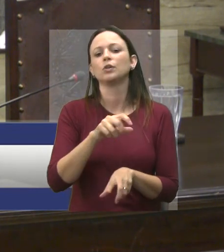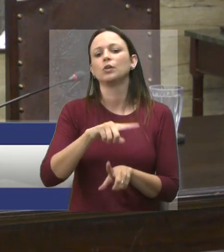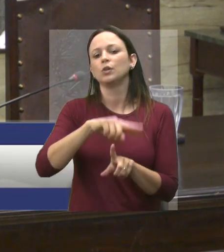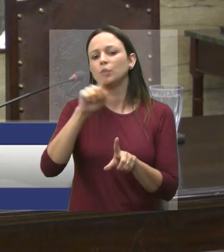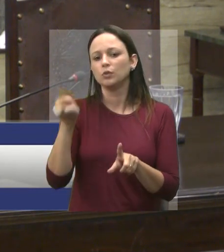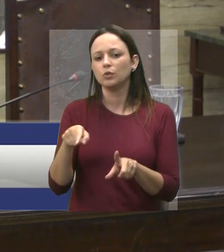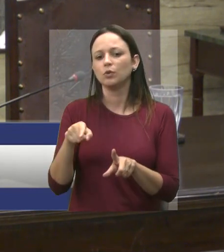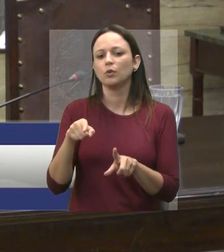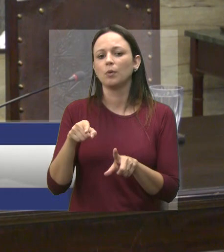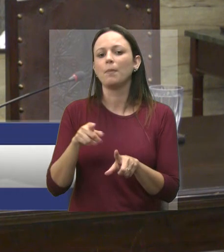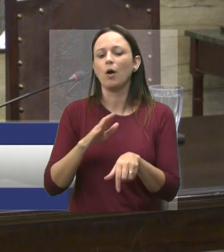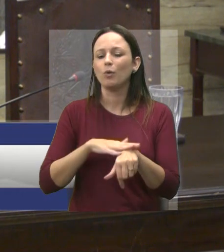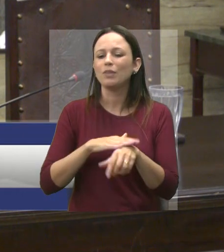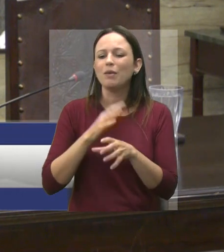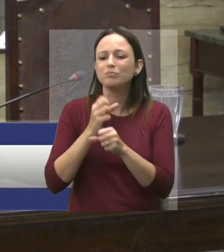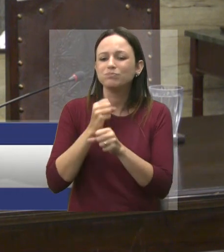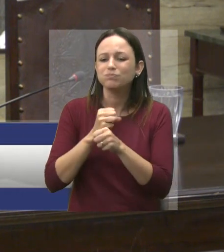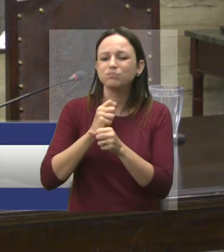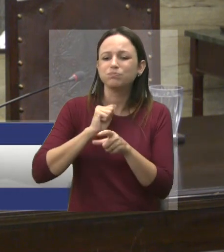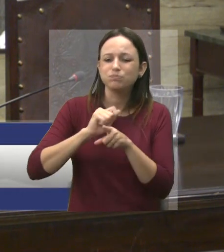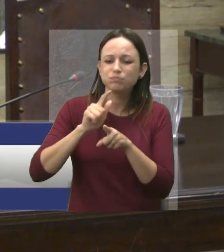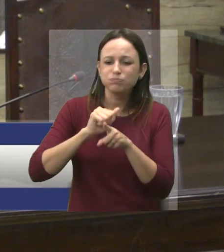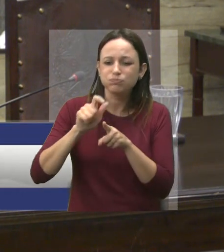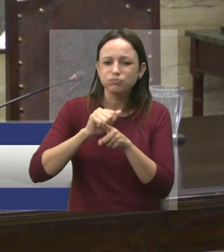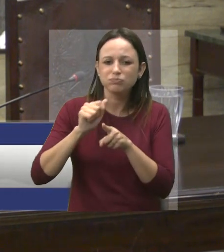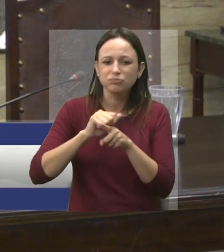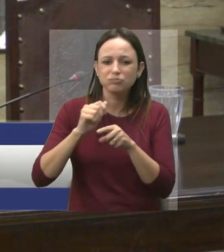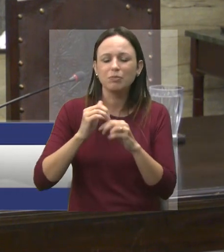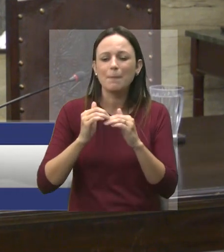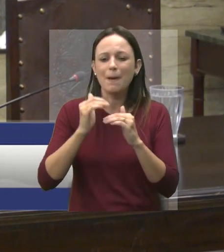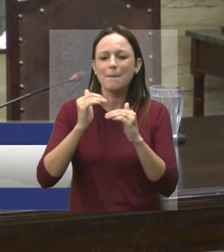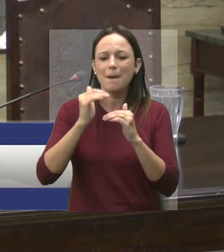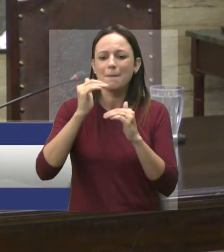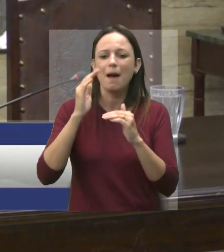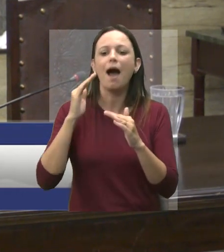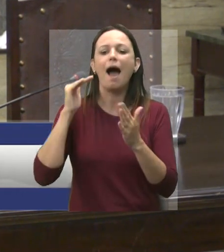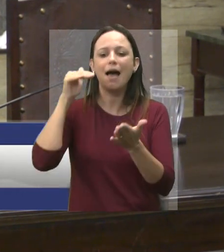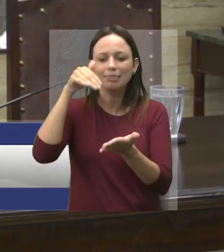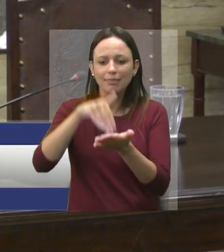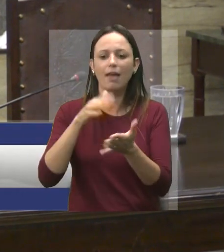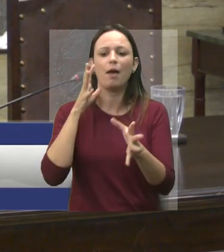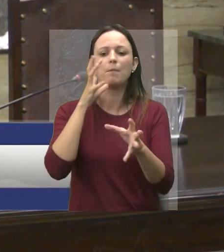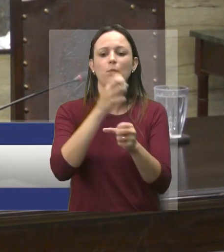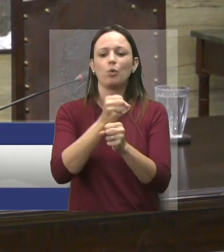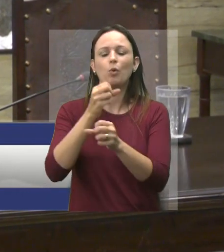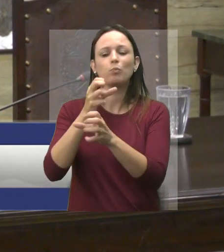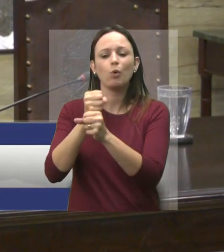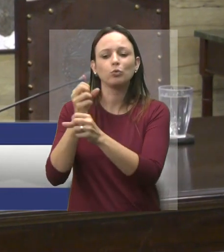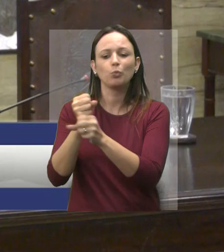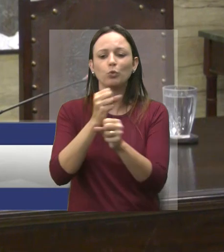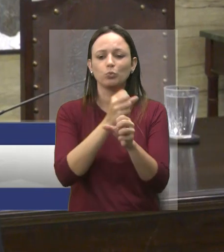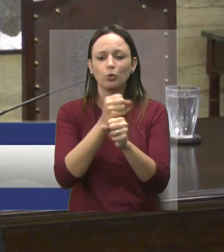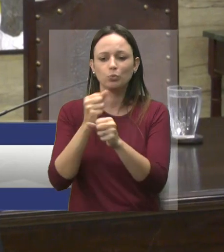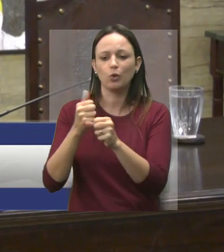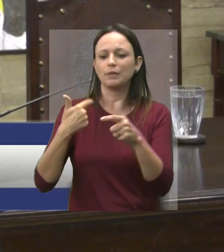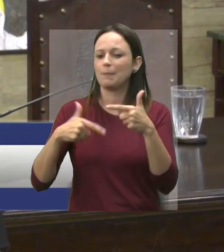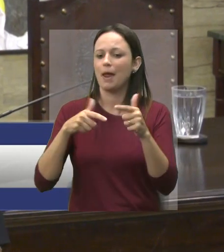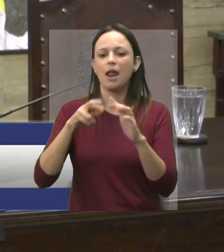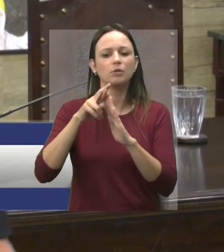tempo continua aumentando até atingir a mesma pontuação dos trabalhadores do regime